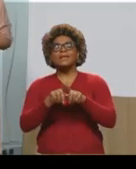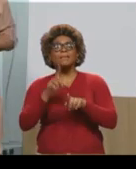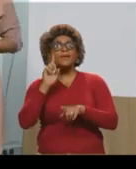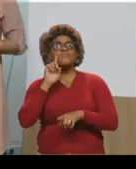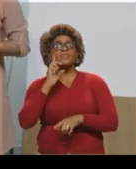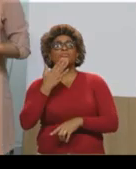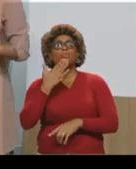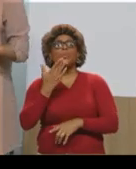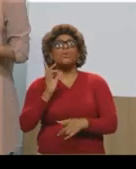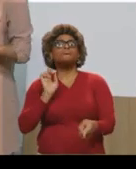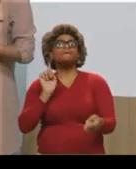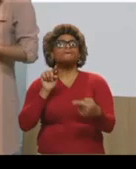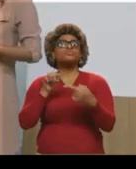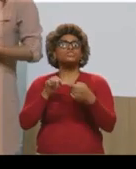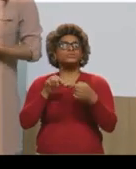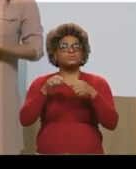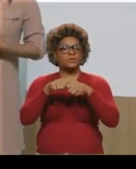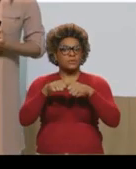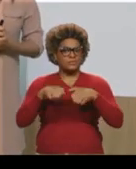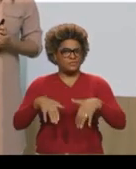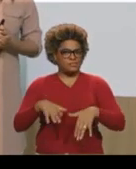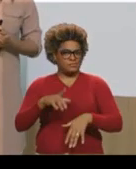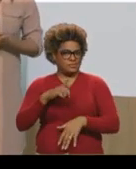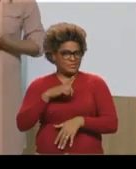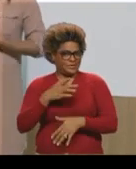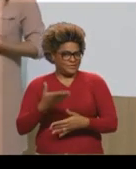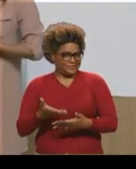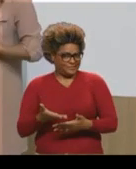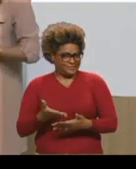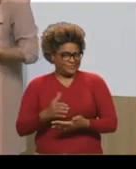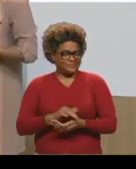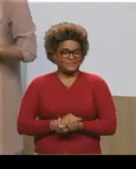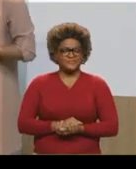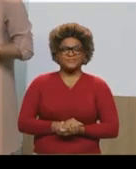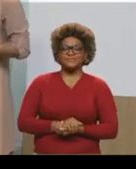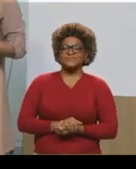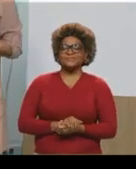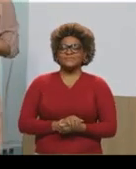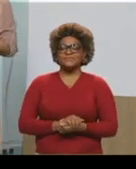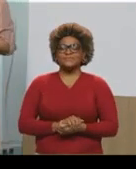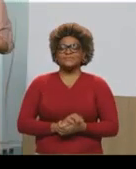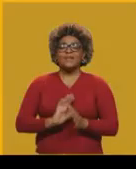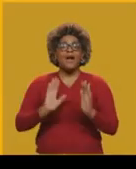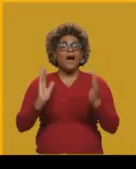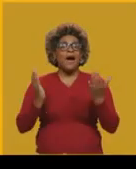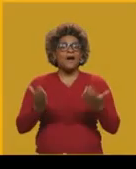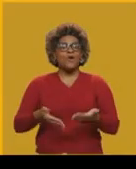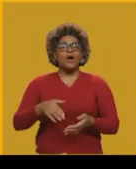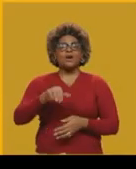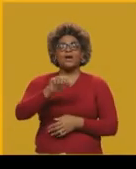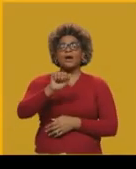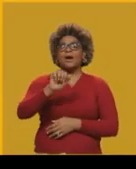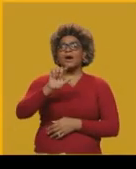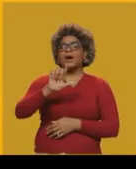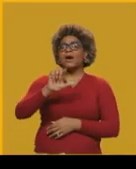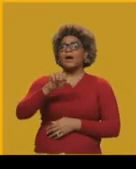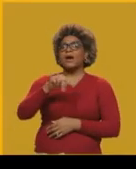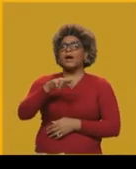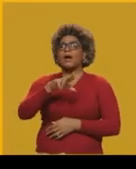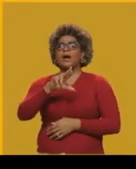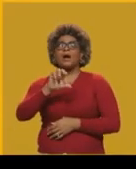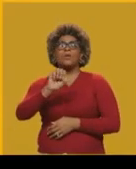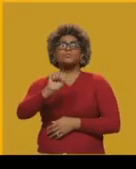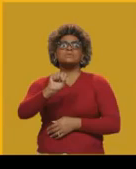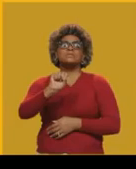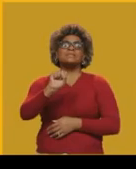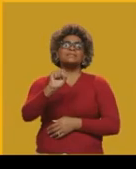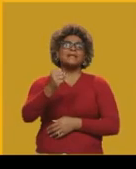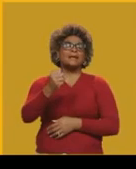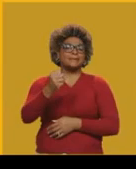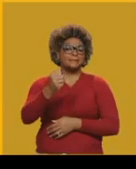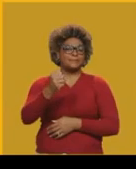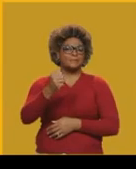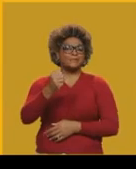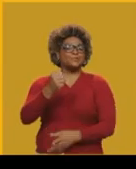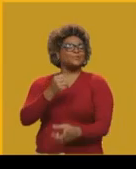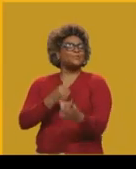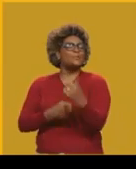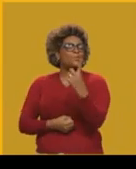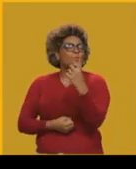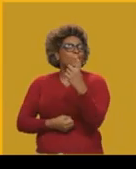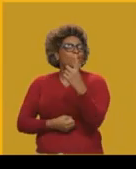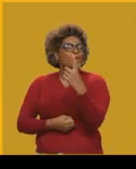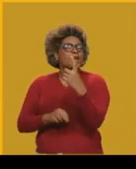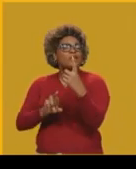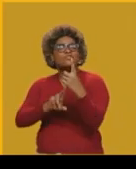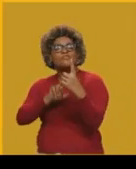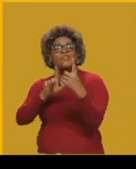ramificação. Bom, alcenos. Os alcenos, a única diferença vai ser porque agora eu tenho uma